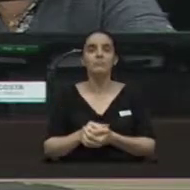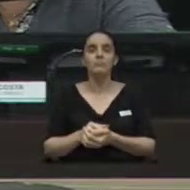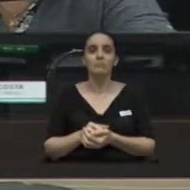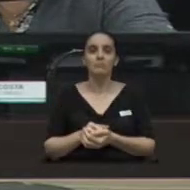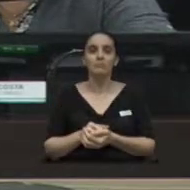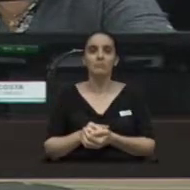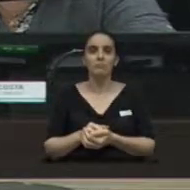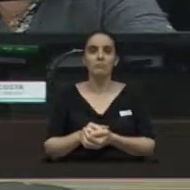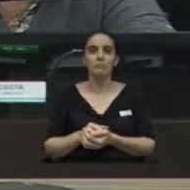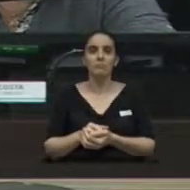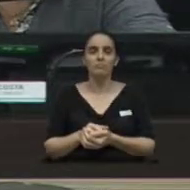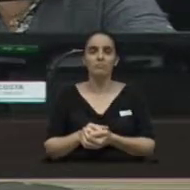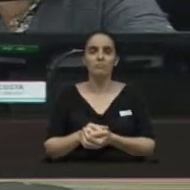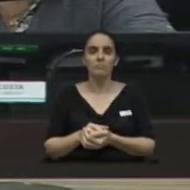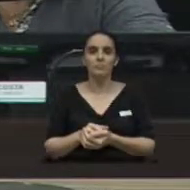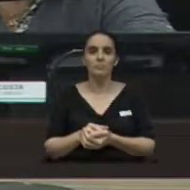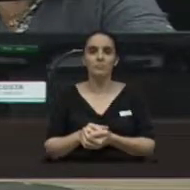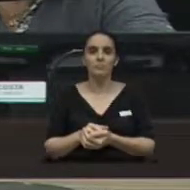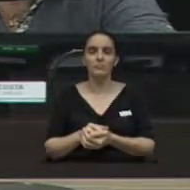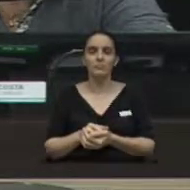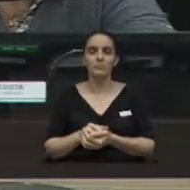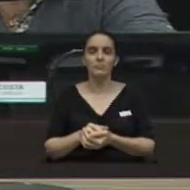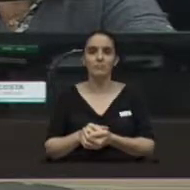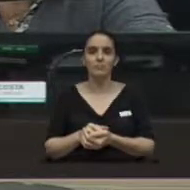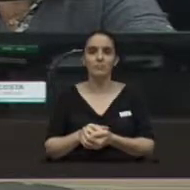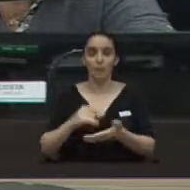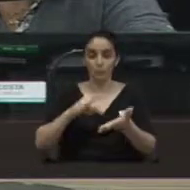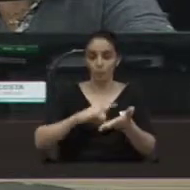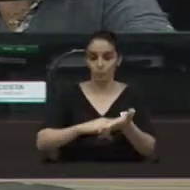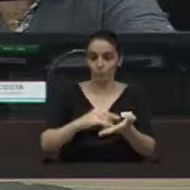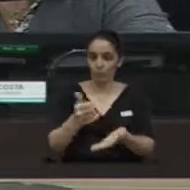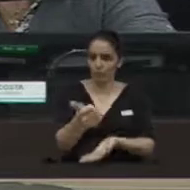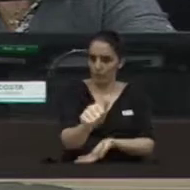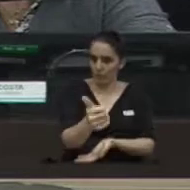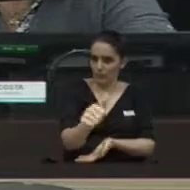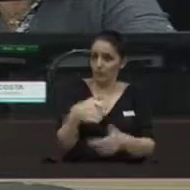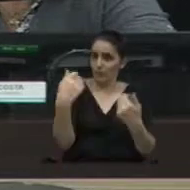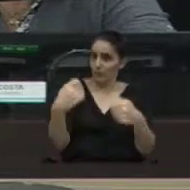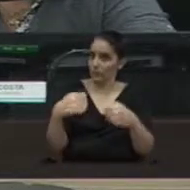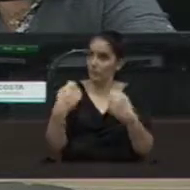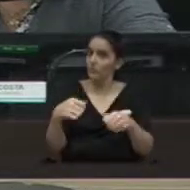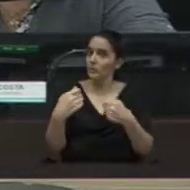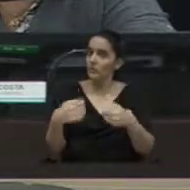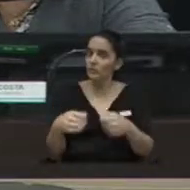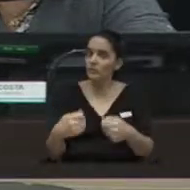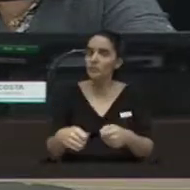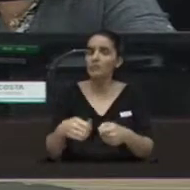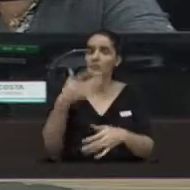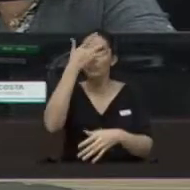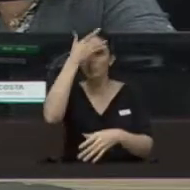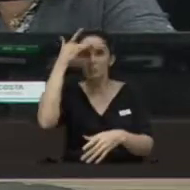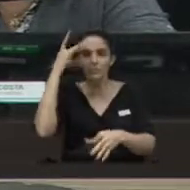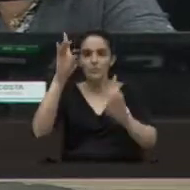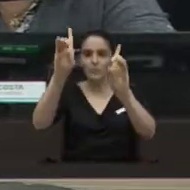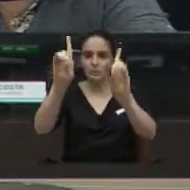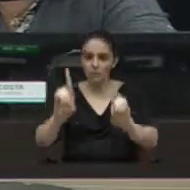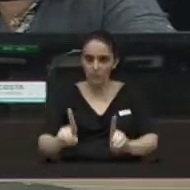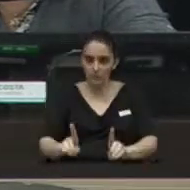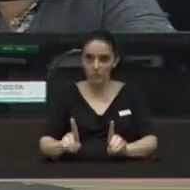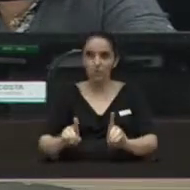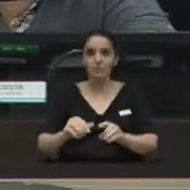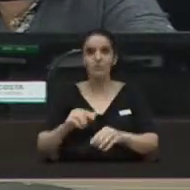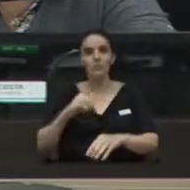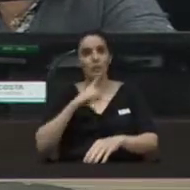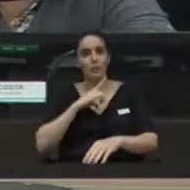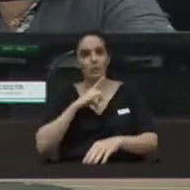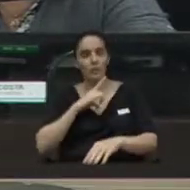uma atividade, ou melhor, é um laudo, é uma avaliação necessária para que a pessoa com deficiência tenha a possibilidade